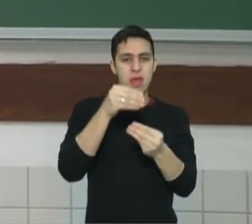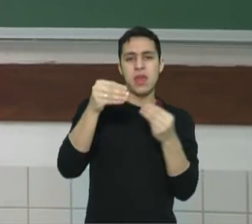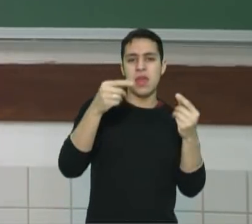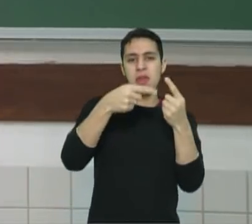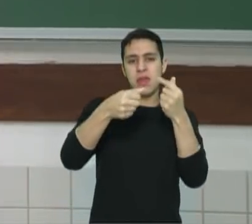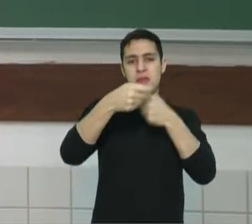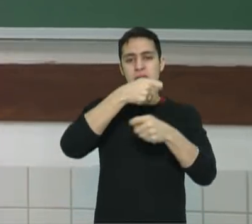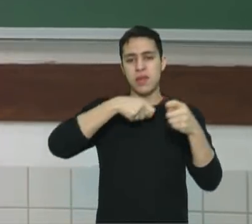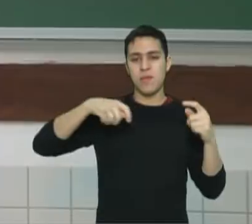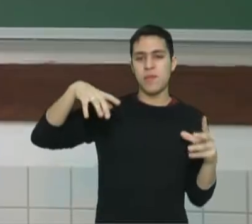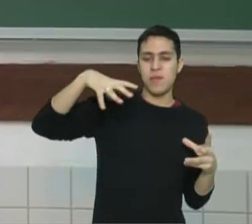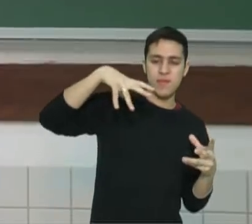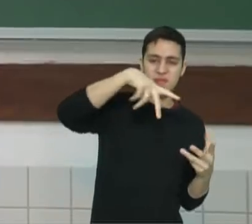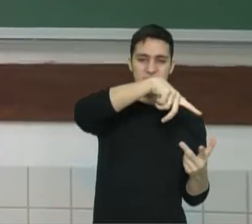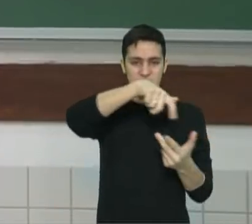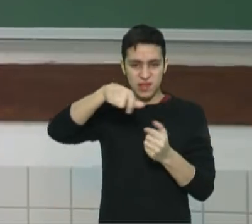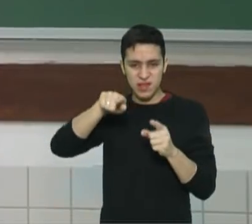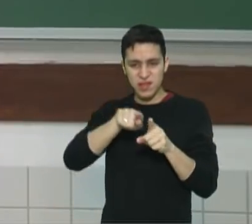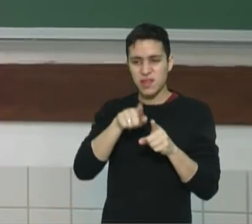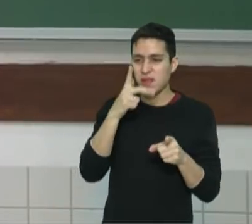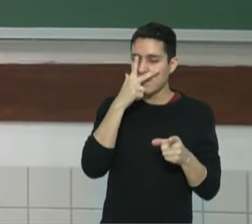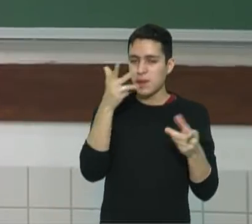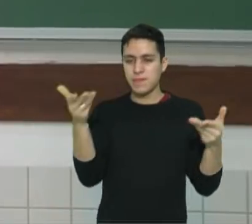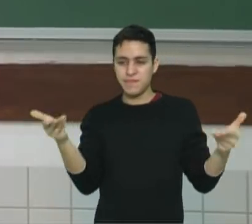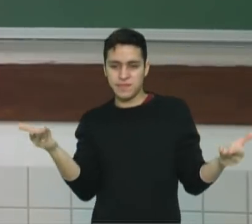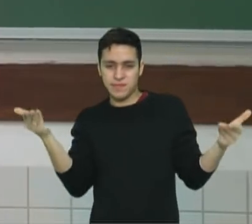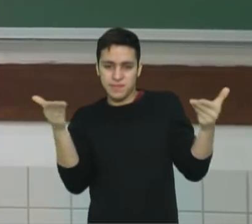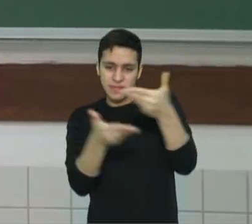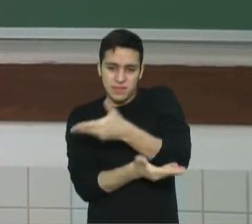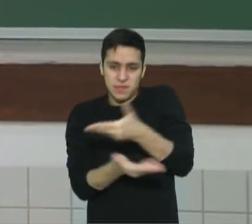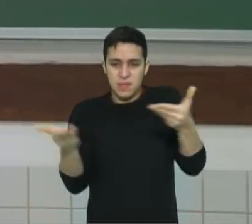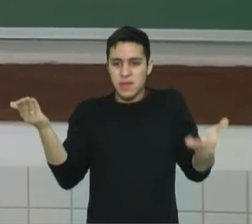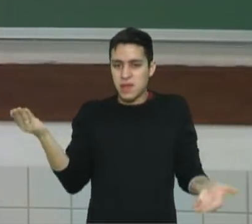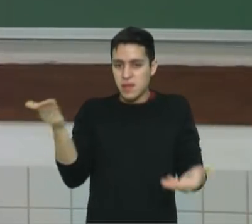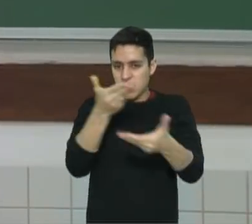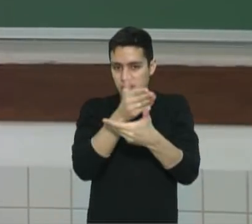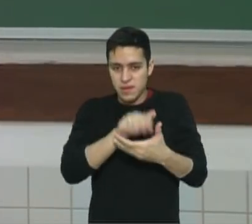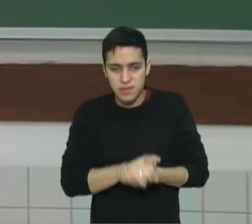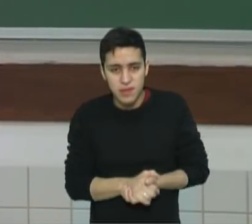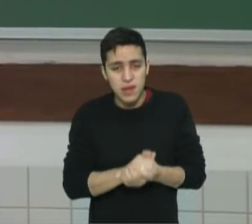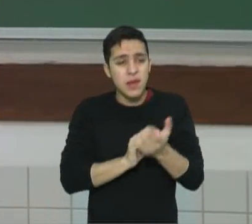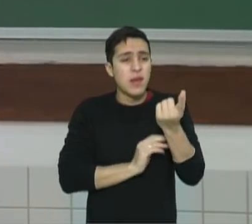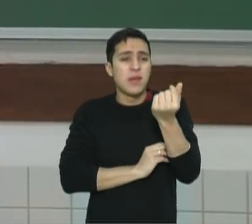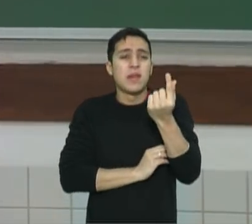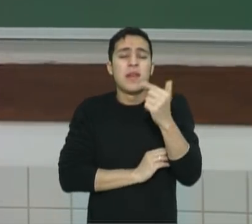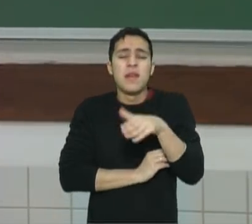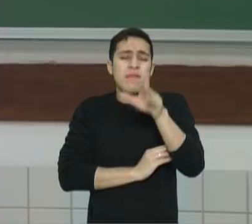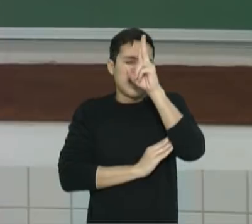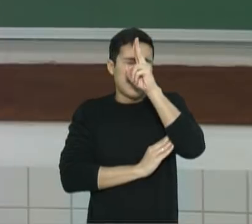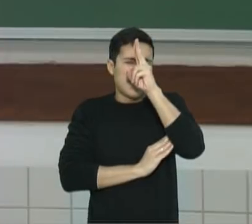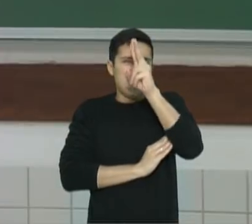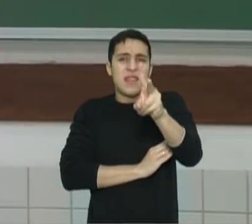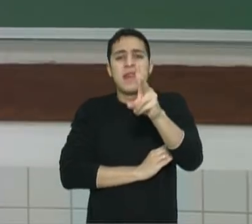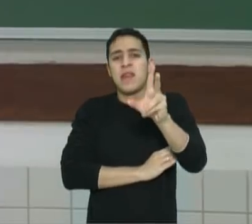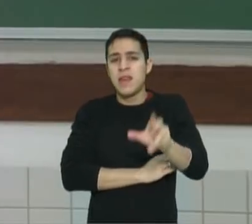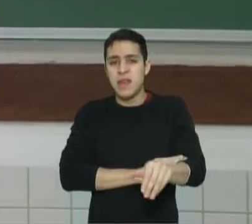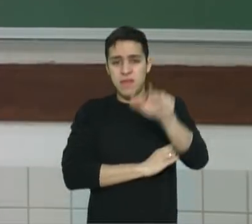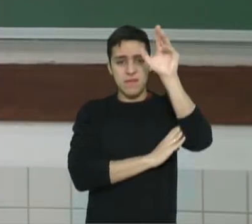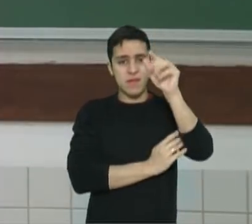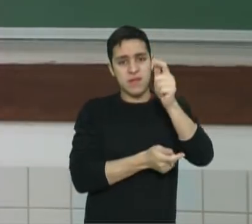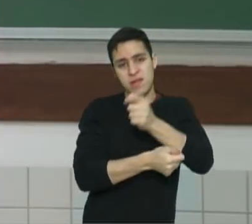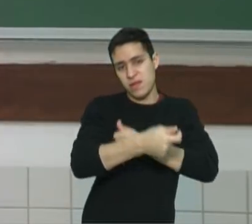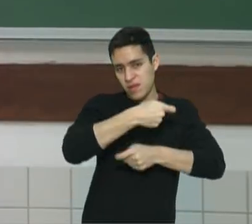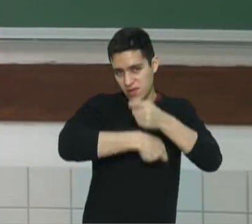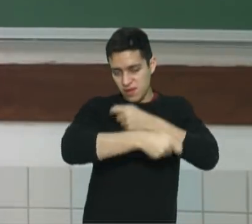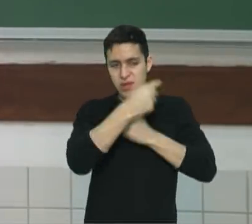economia mundial e até um intercâmbio dela. E, logicamente, o capital mais forte, a parte financeira mais